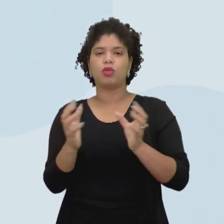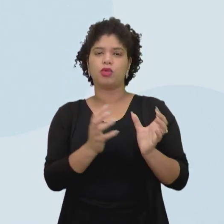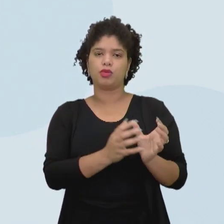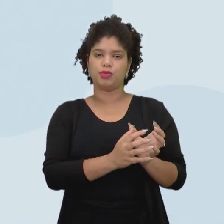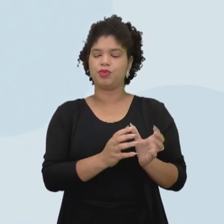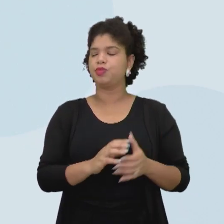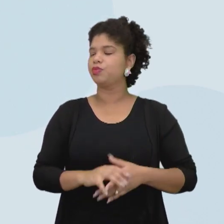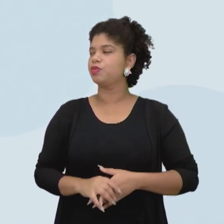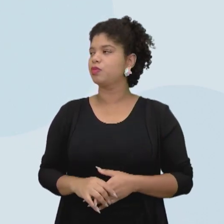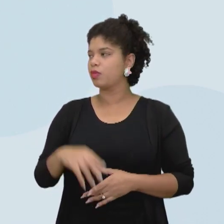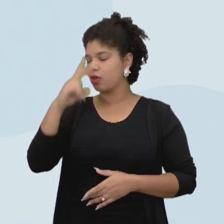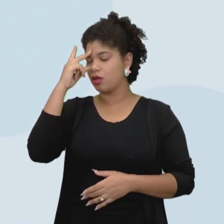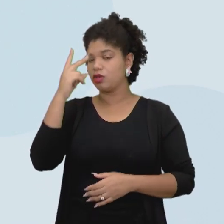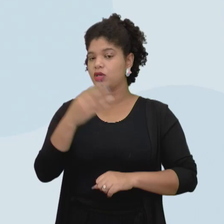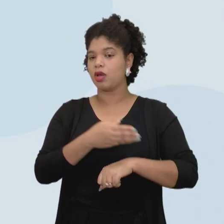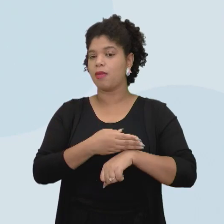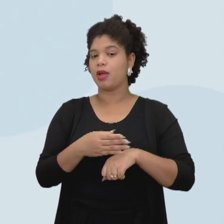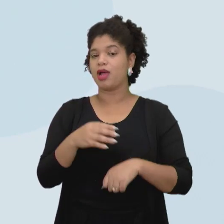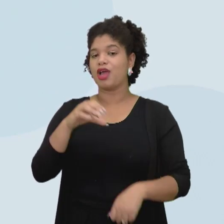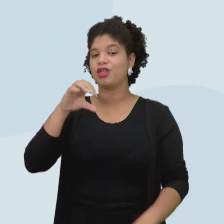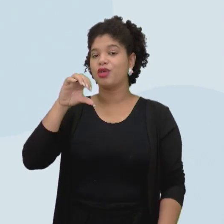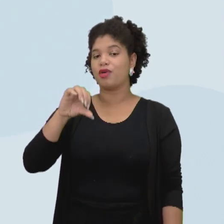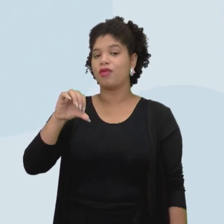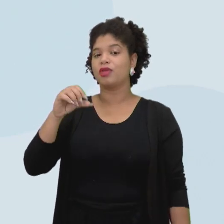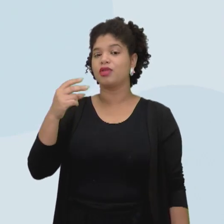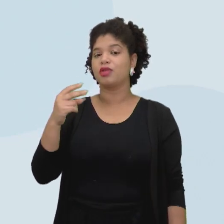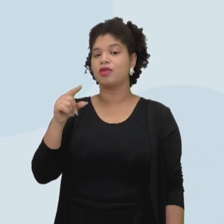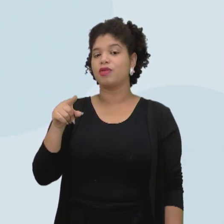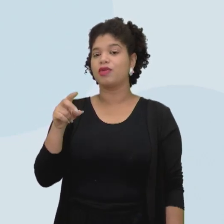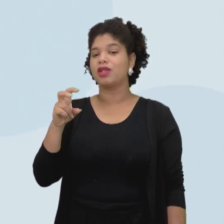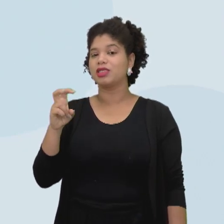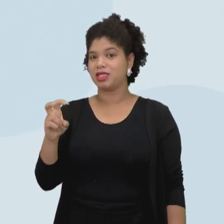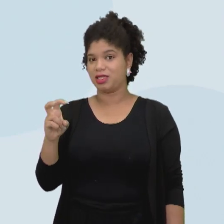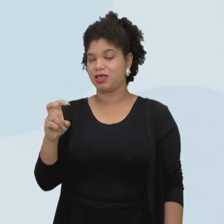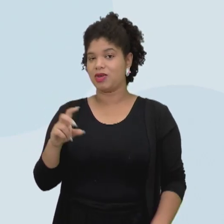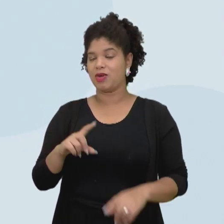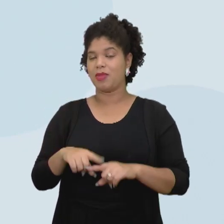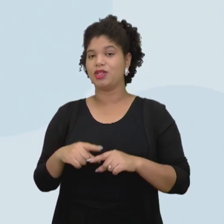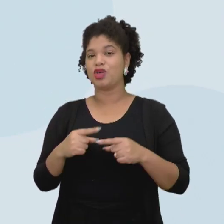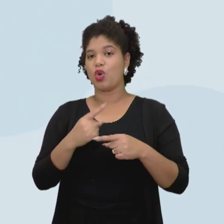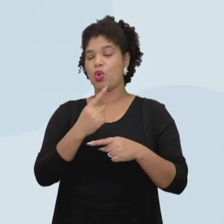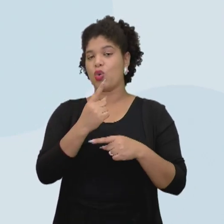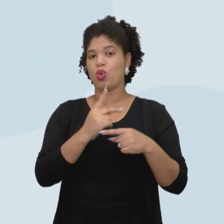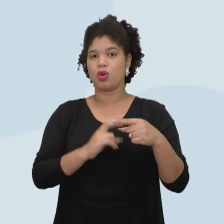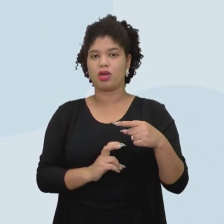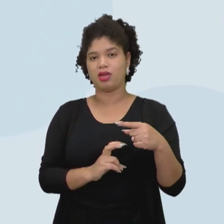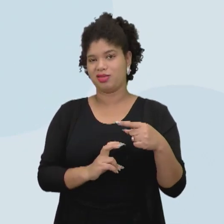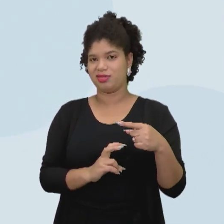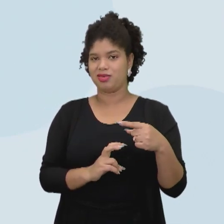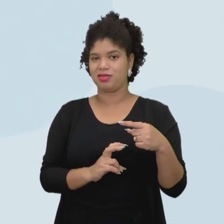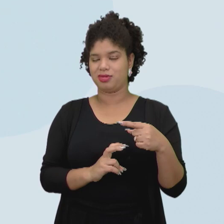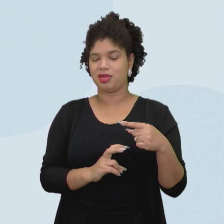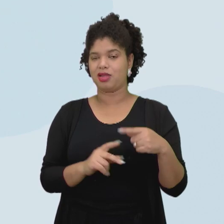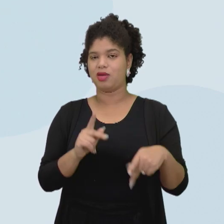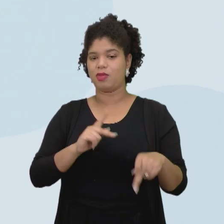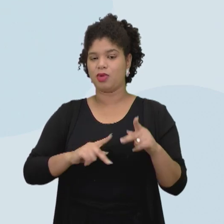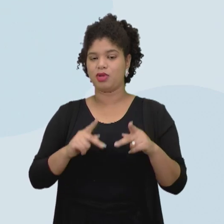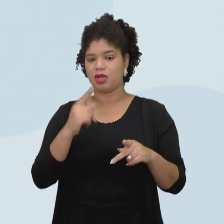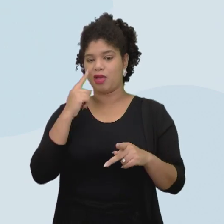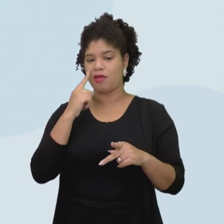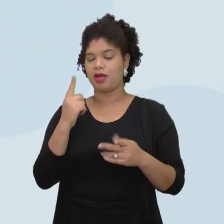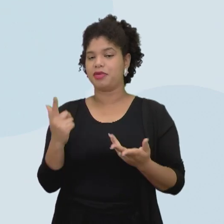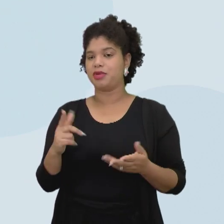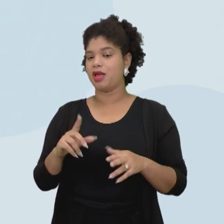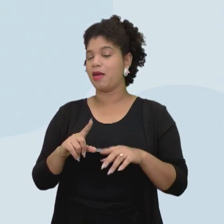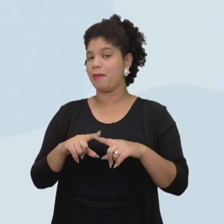92,5% das terras, e eles são apenas 1/5 da população. É uma concentração absurda. Enquanto os negros,